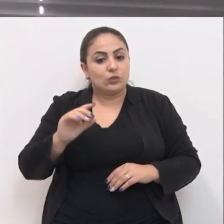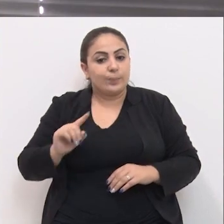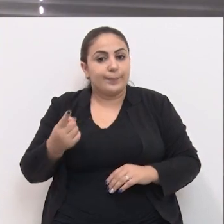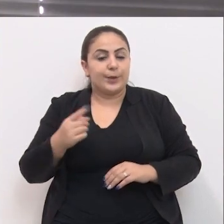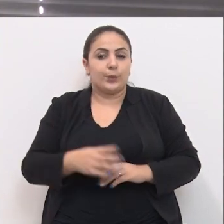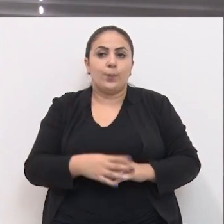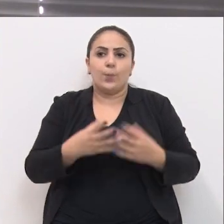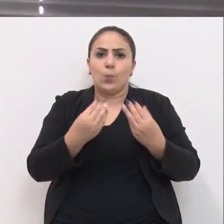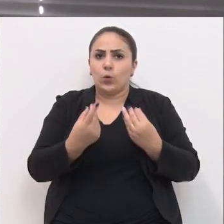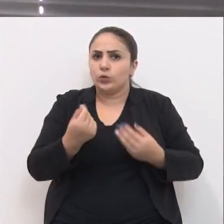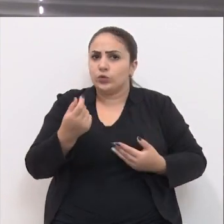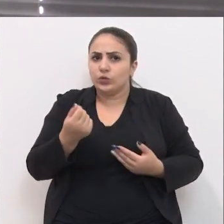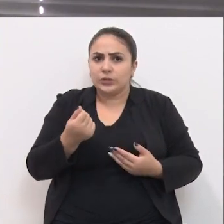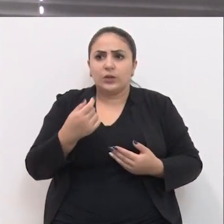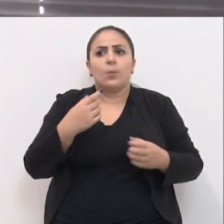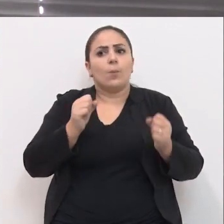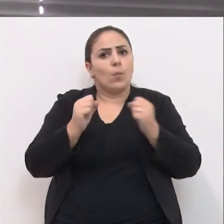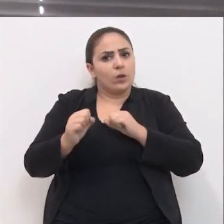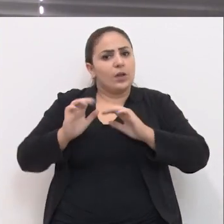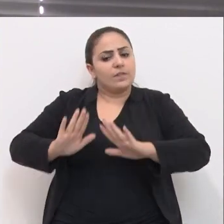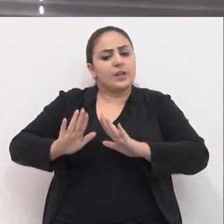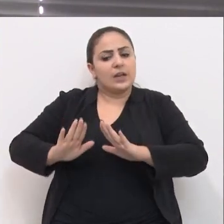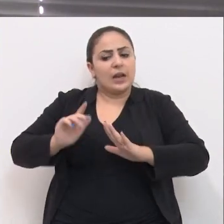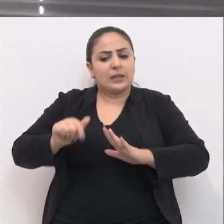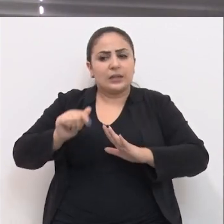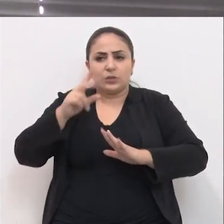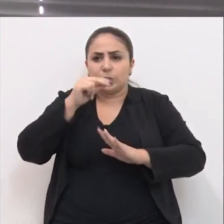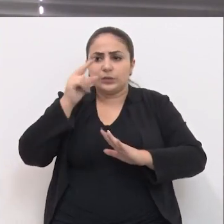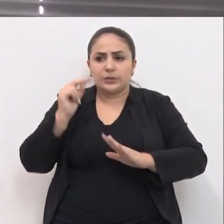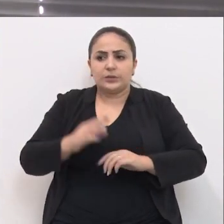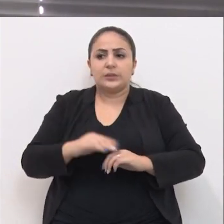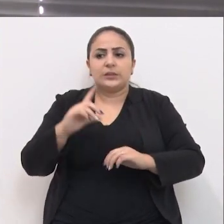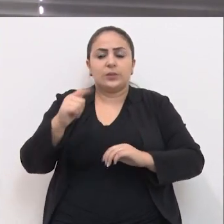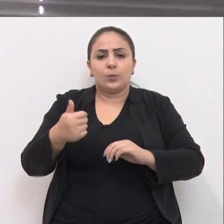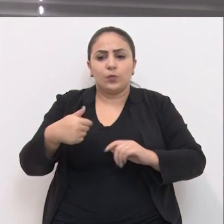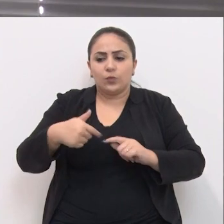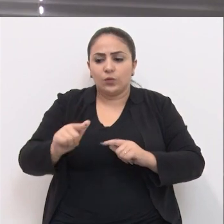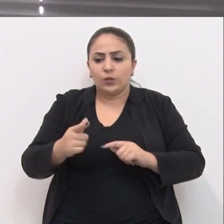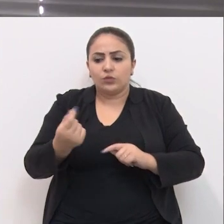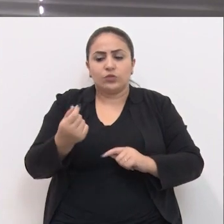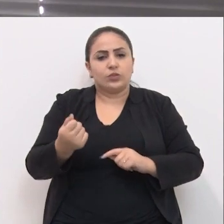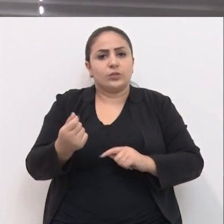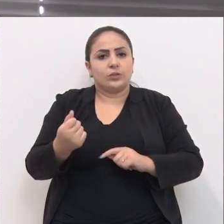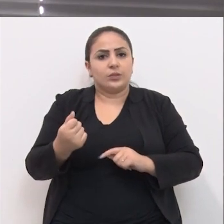potencial. É muito dinheiro que poderia ter ficado aqui e foi para o